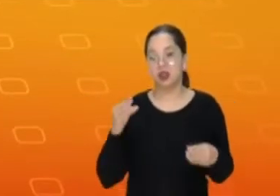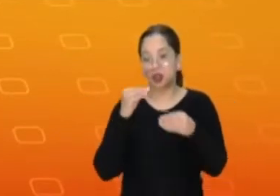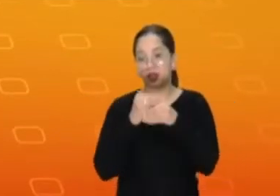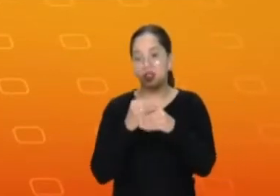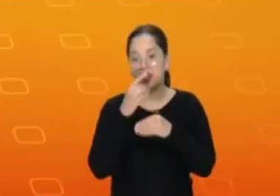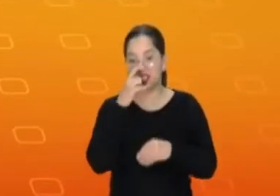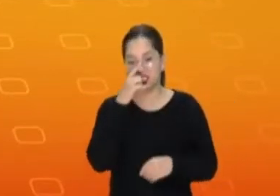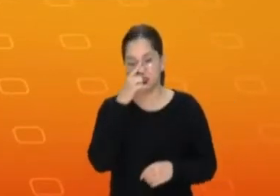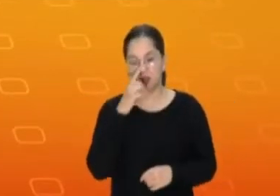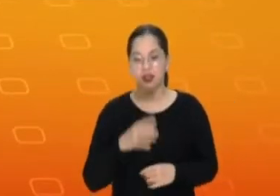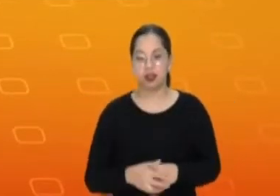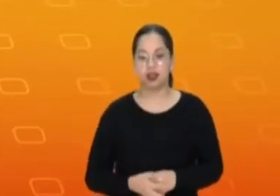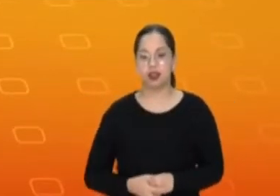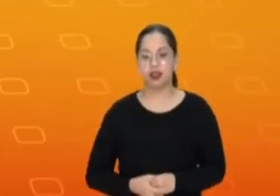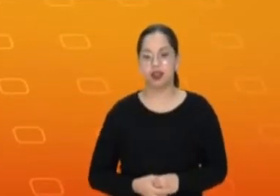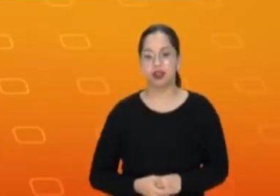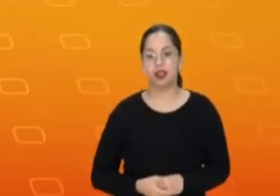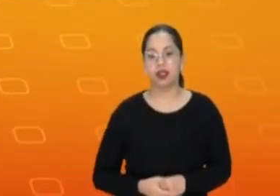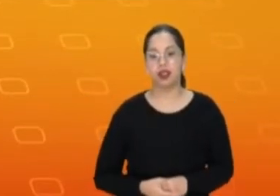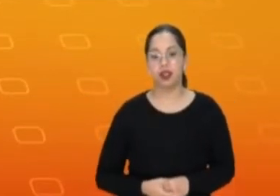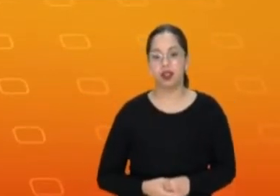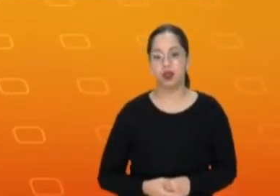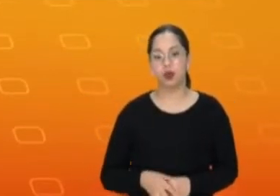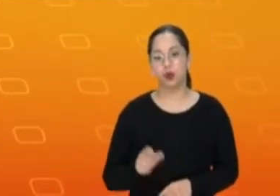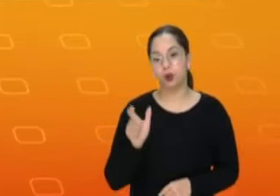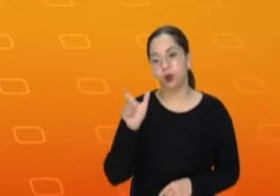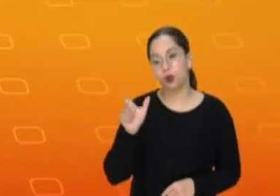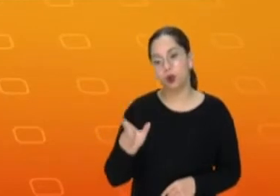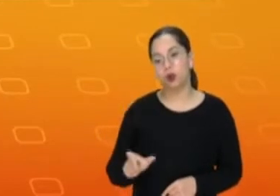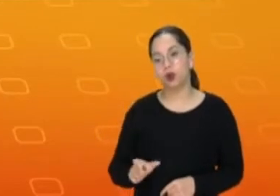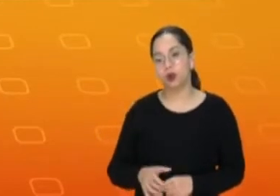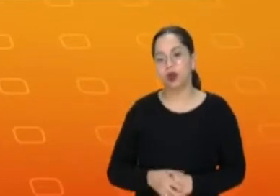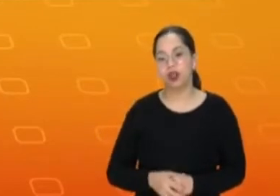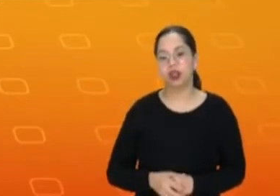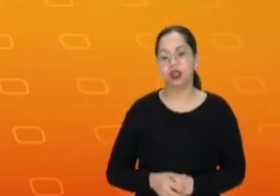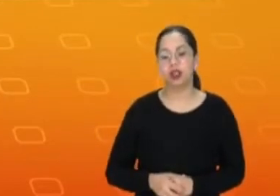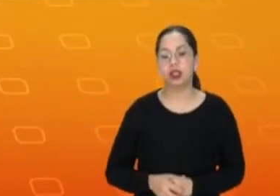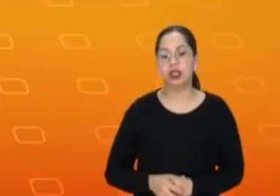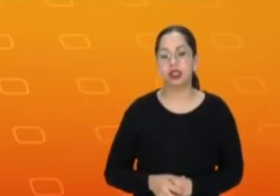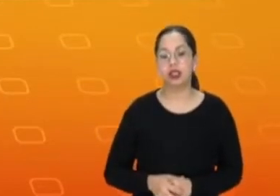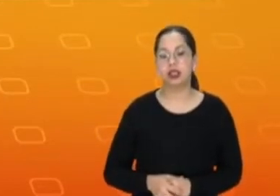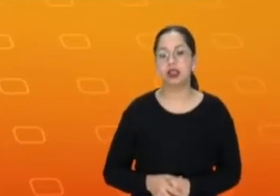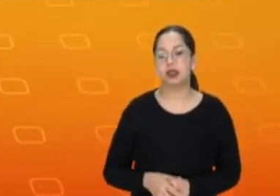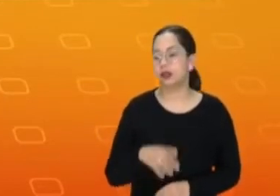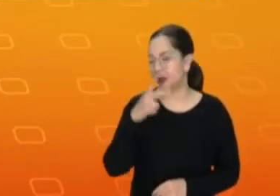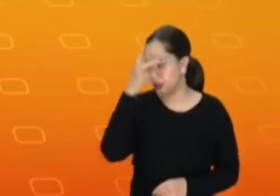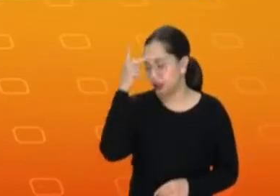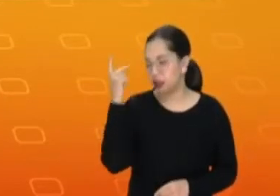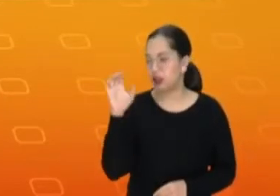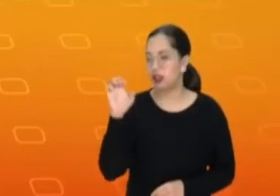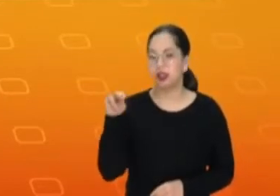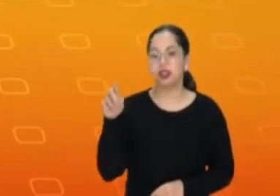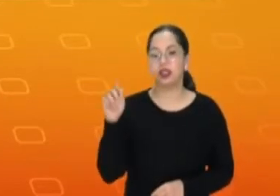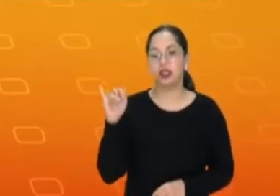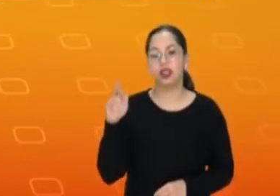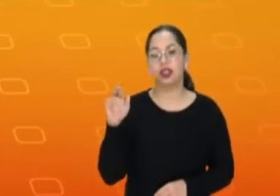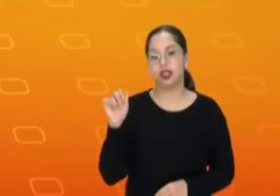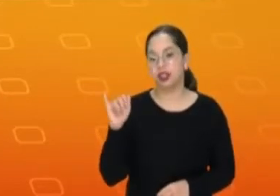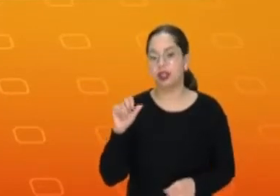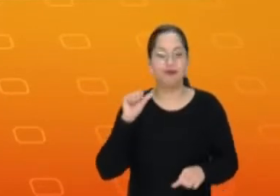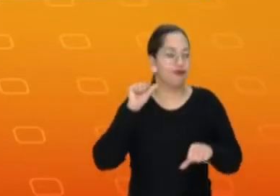para vocês lá no começo, o perfil do nosso pessoal, da nossa engenharia, realmente está